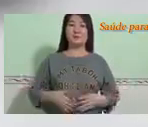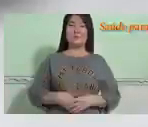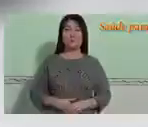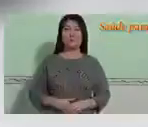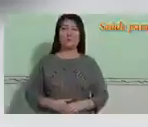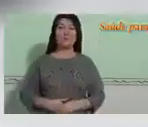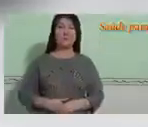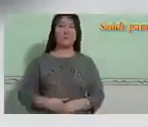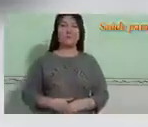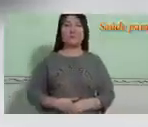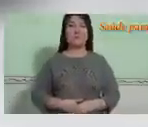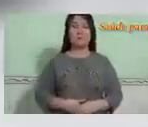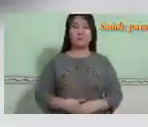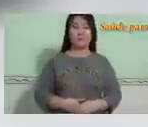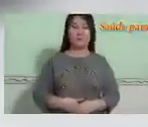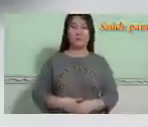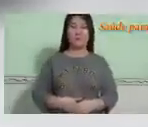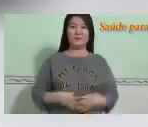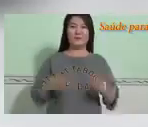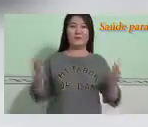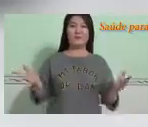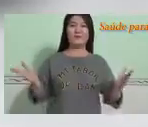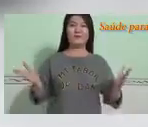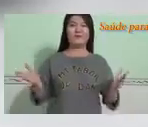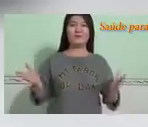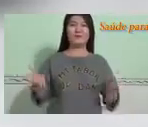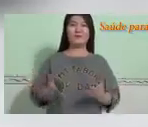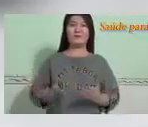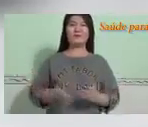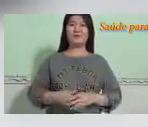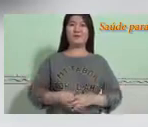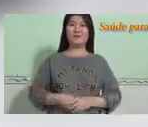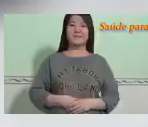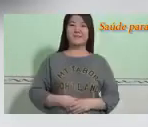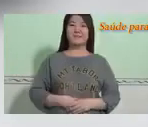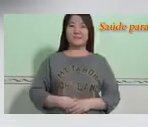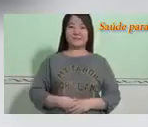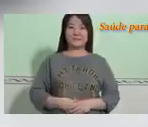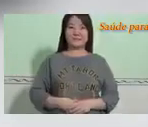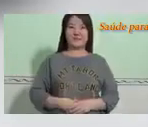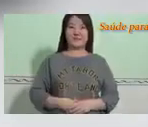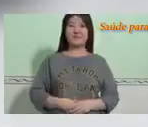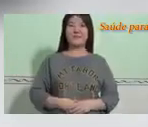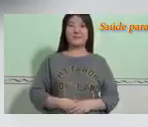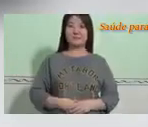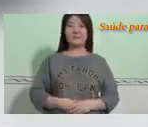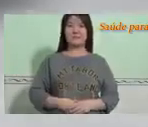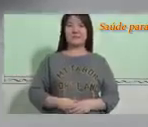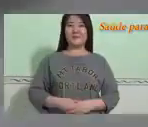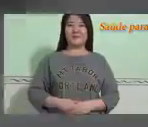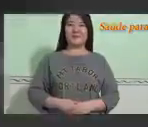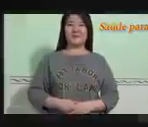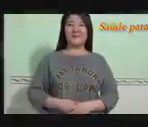Além disso, a cirurgia também pode ser utilizada no tratamento da fibrose cística, nos casos em que ocorrer